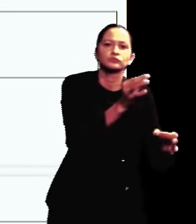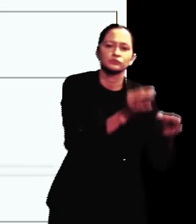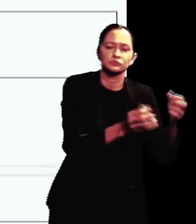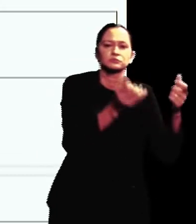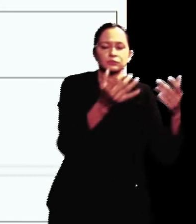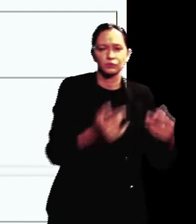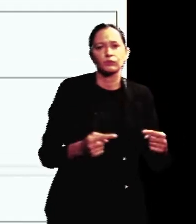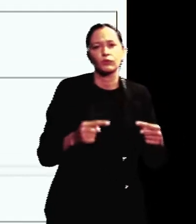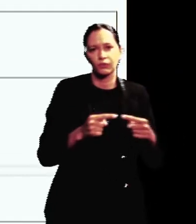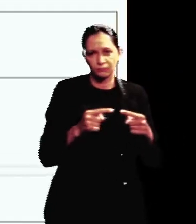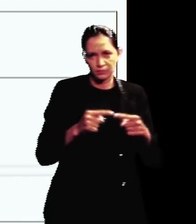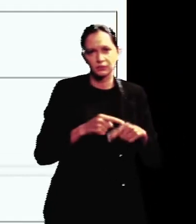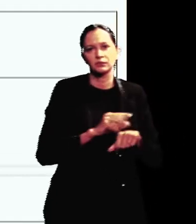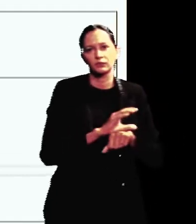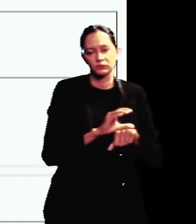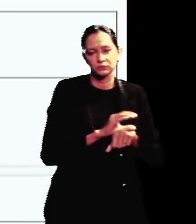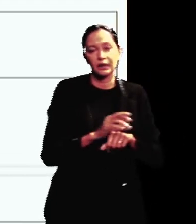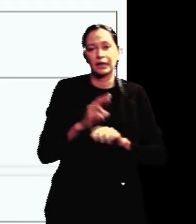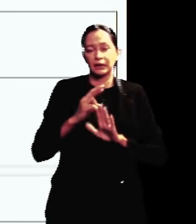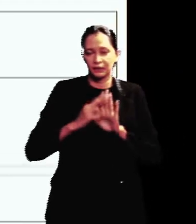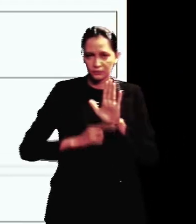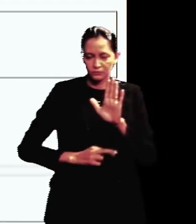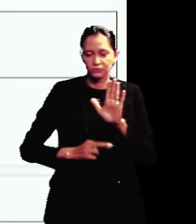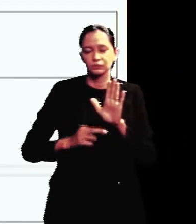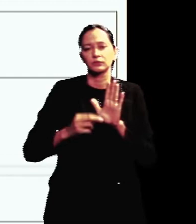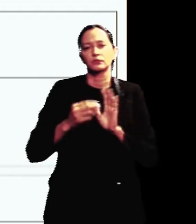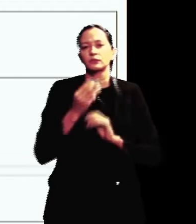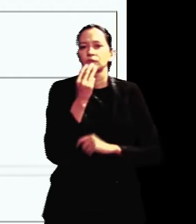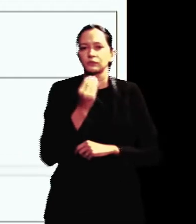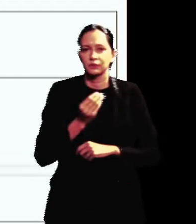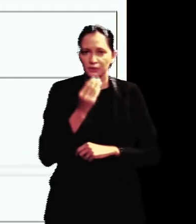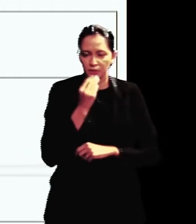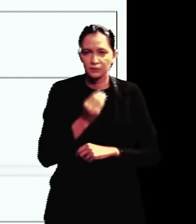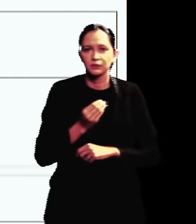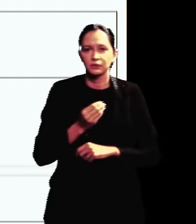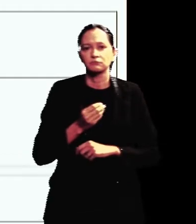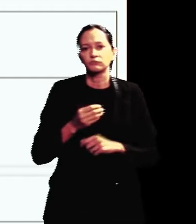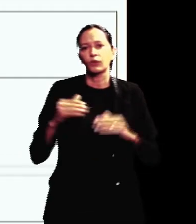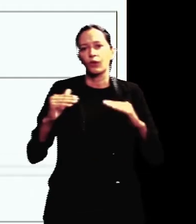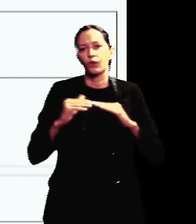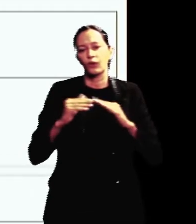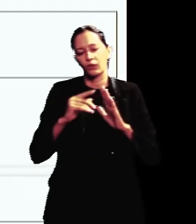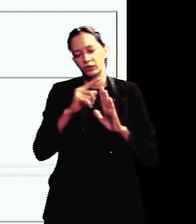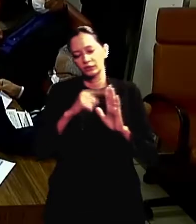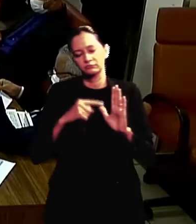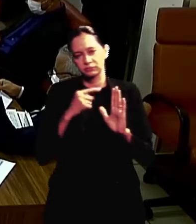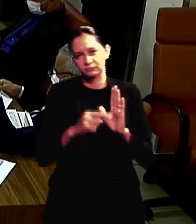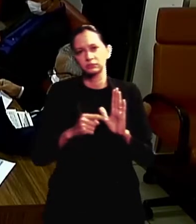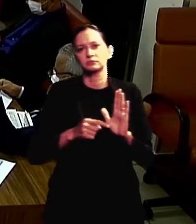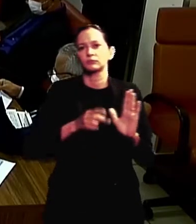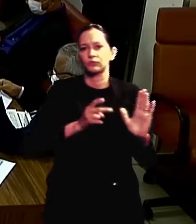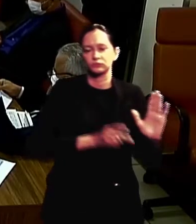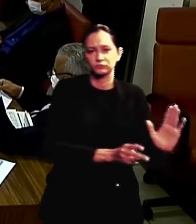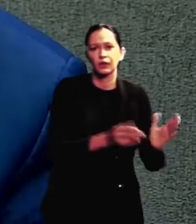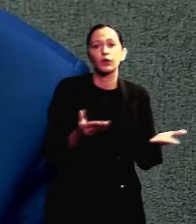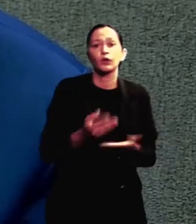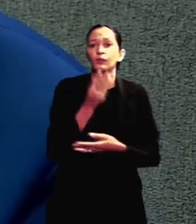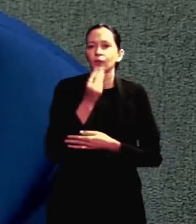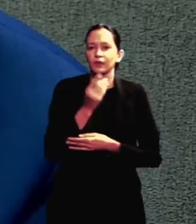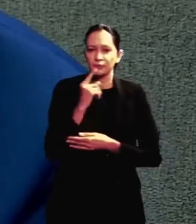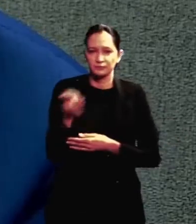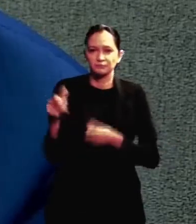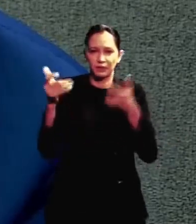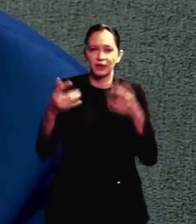constitucionalidade. Relator, vereador William Veloso, pela manutenção do presente veto. Com a palavra, vereador William Veloso.